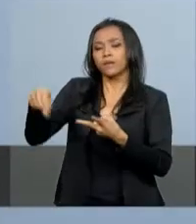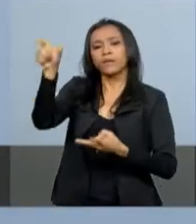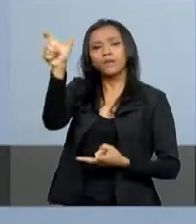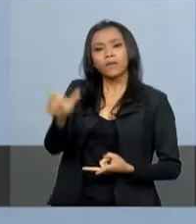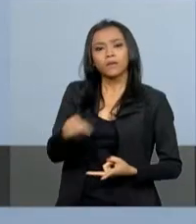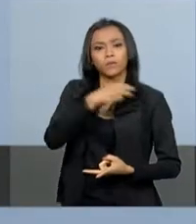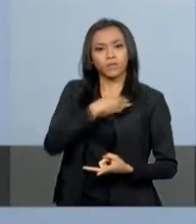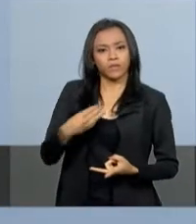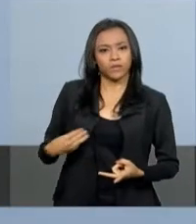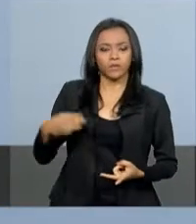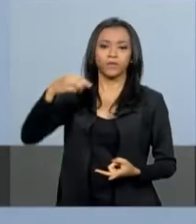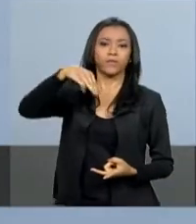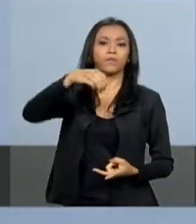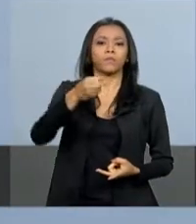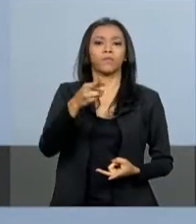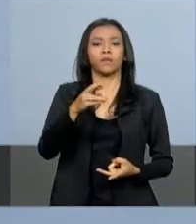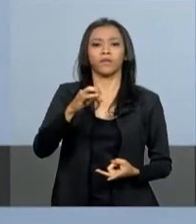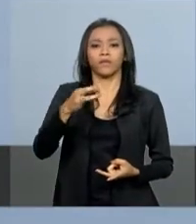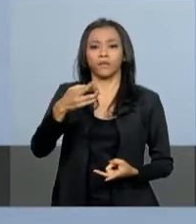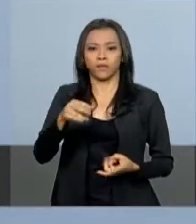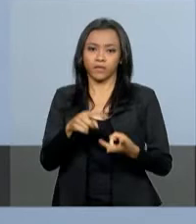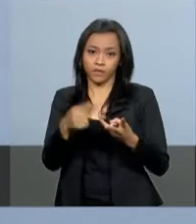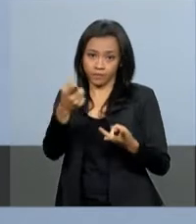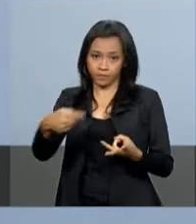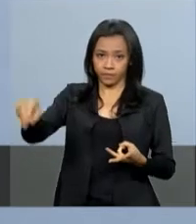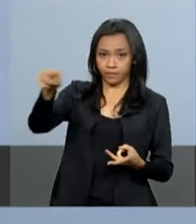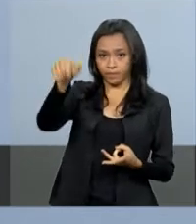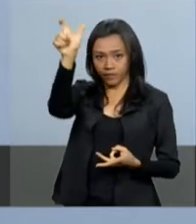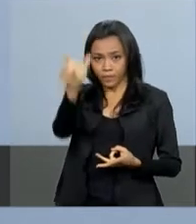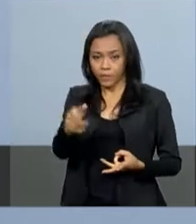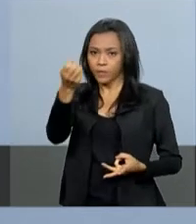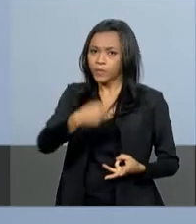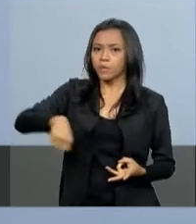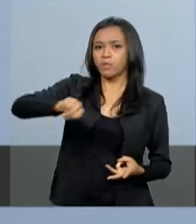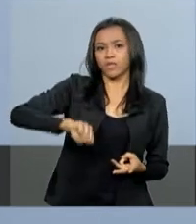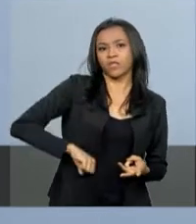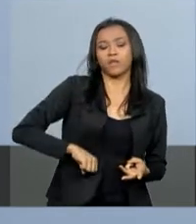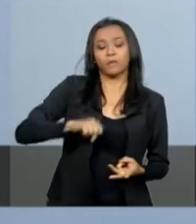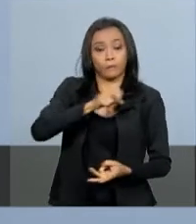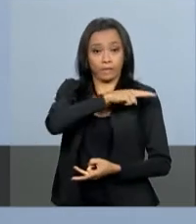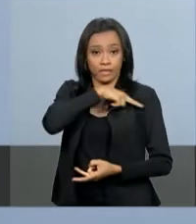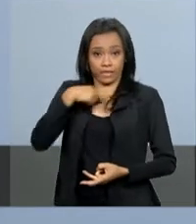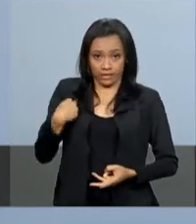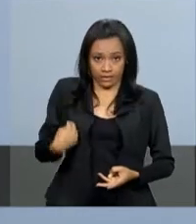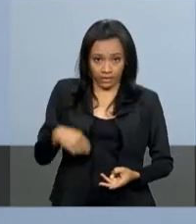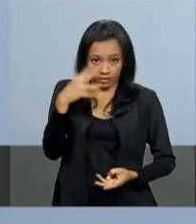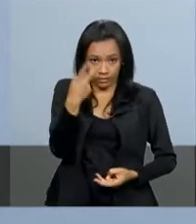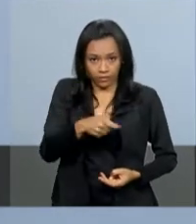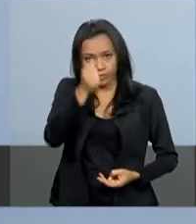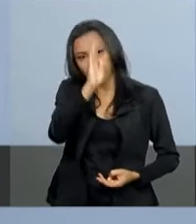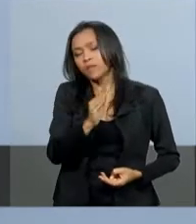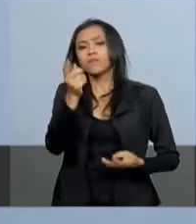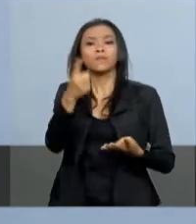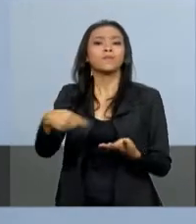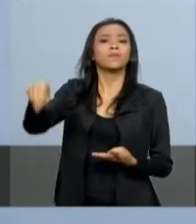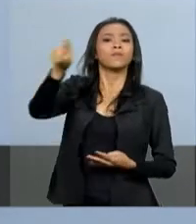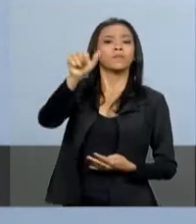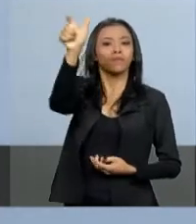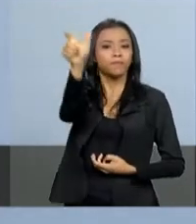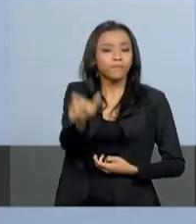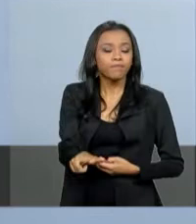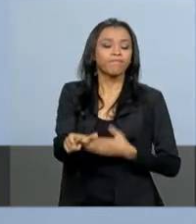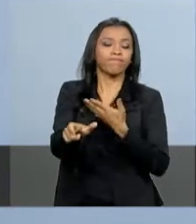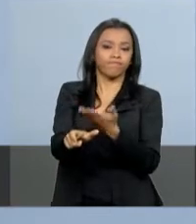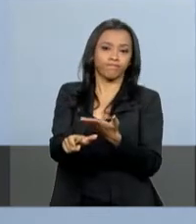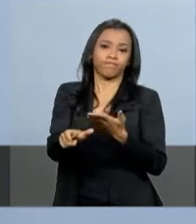rachid o embaixador se o embaixador da índia no brasil tomar dias mirante é